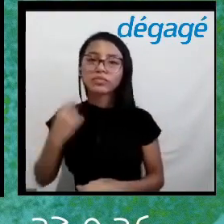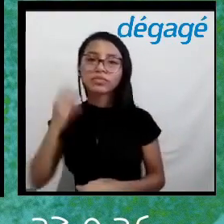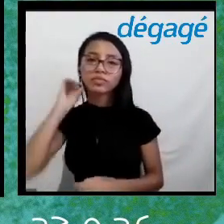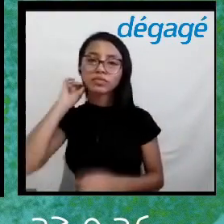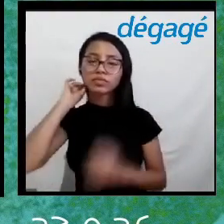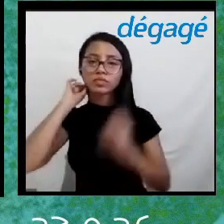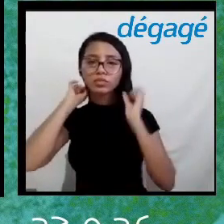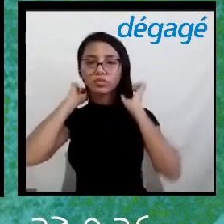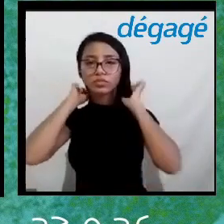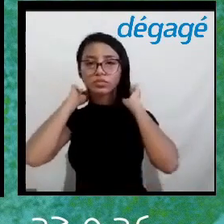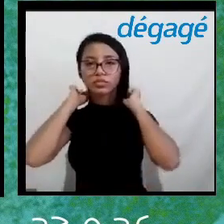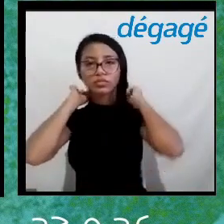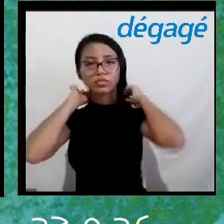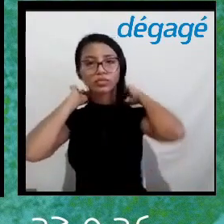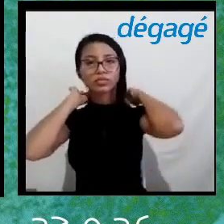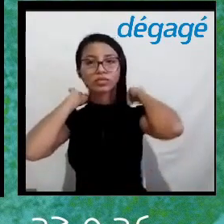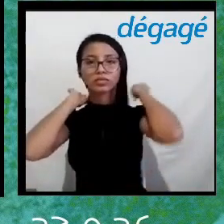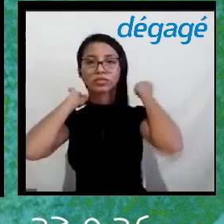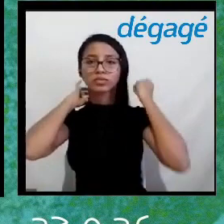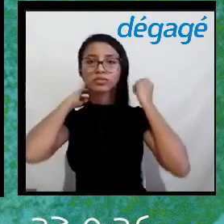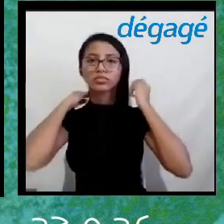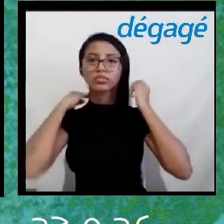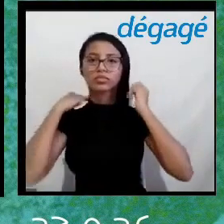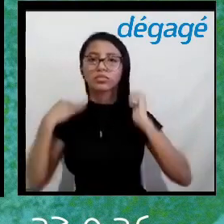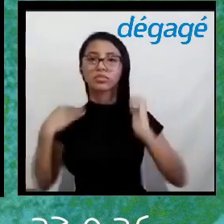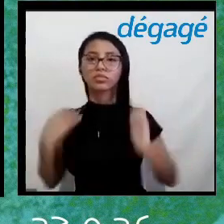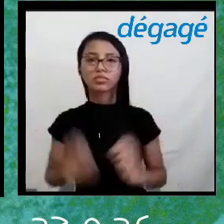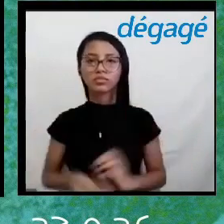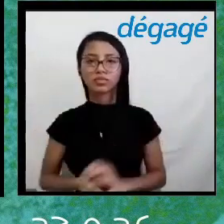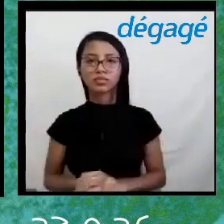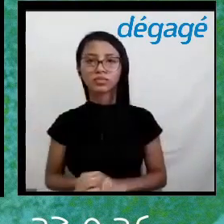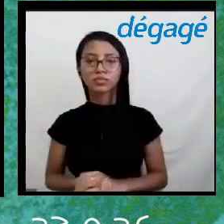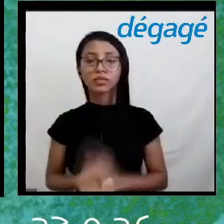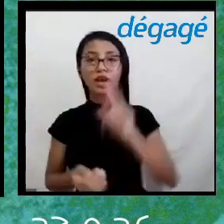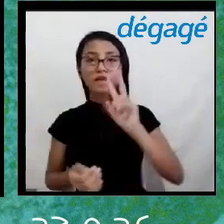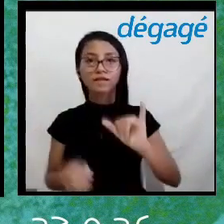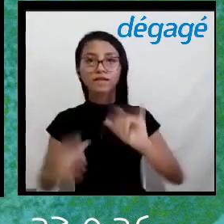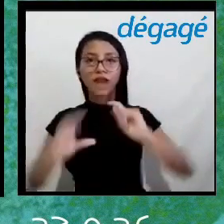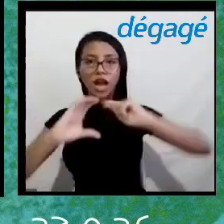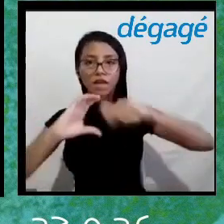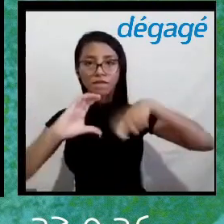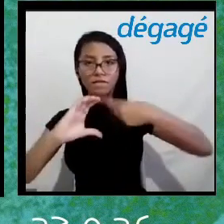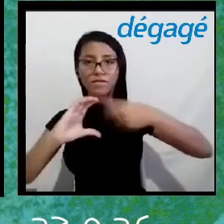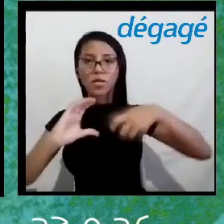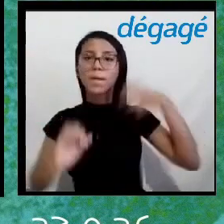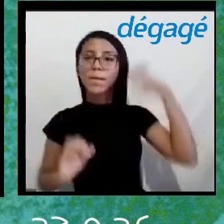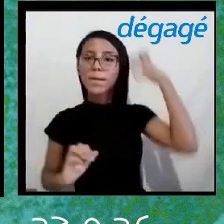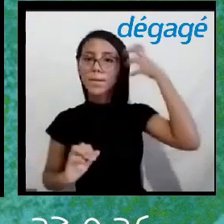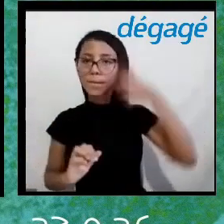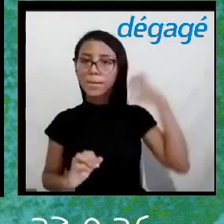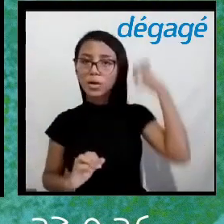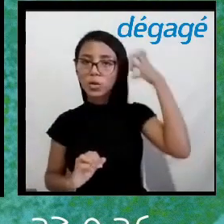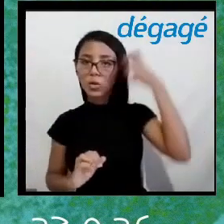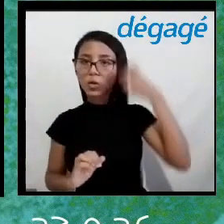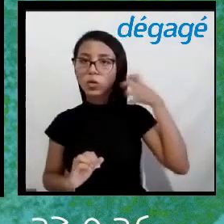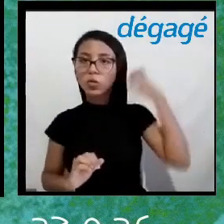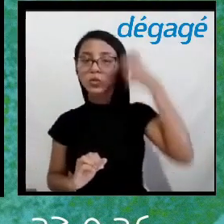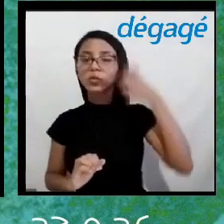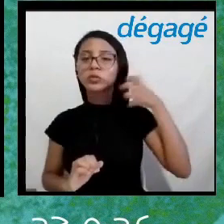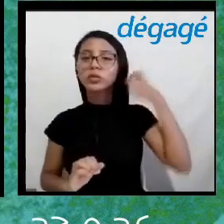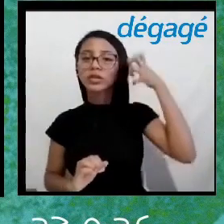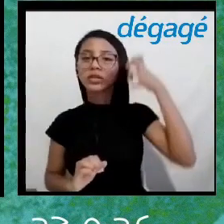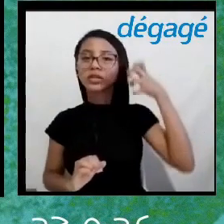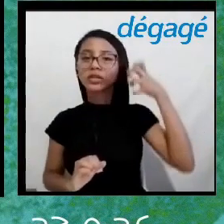põe o trecho com música e imediatamente a gente entra com o Charles, que tem